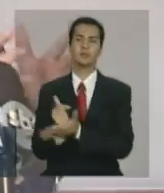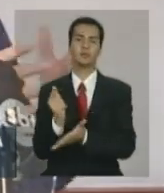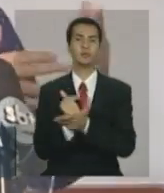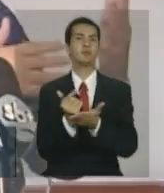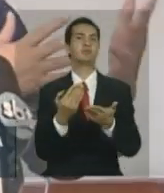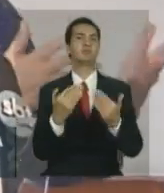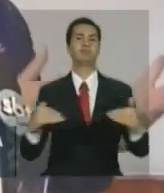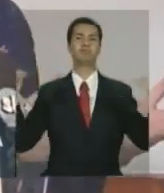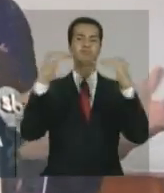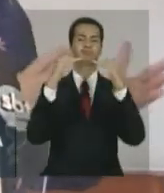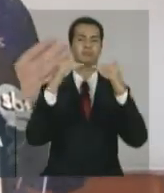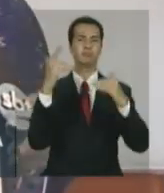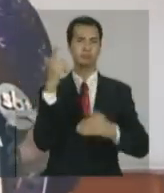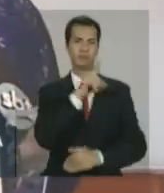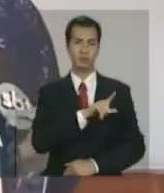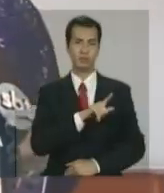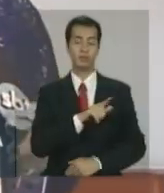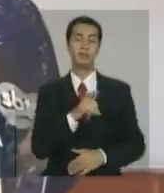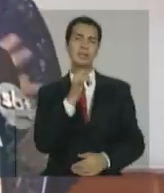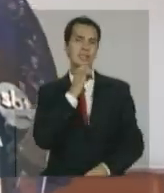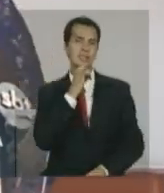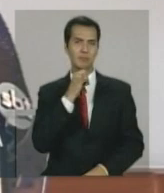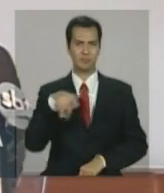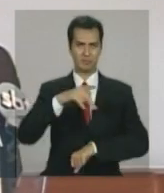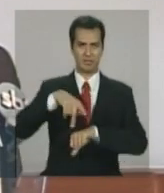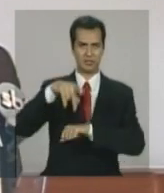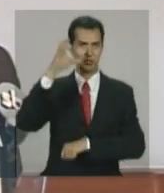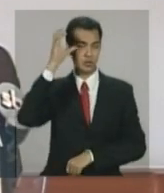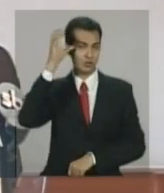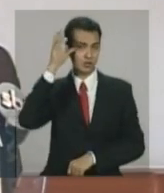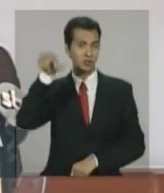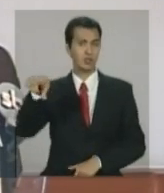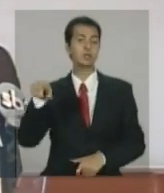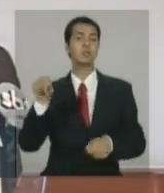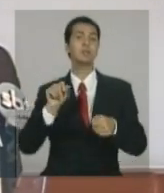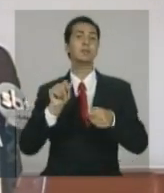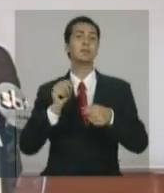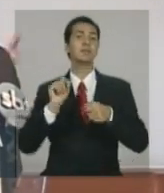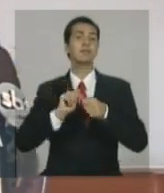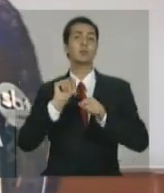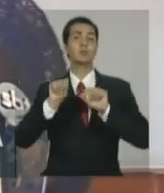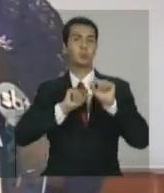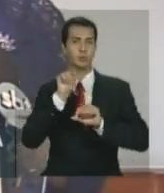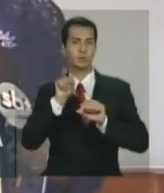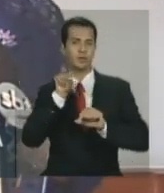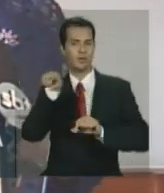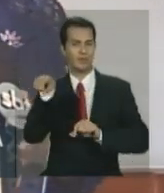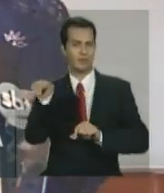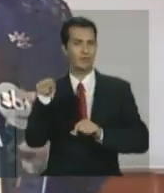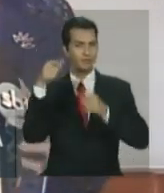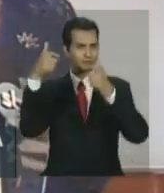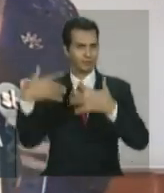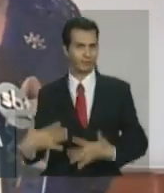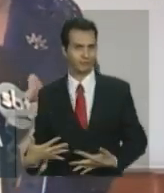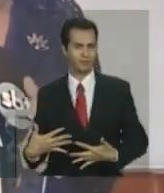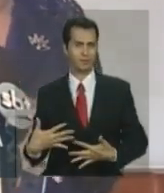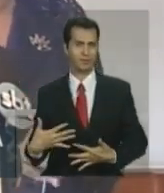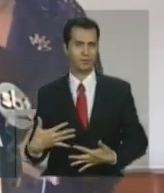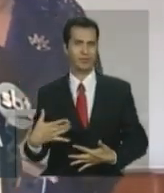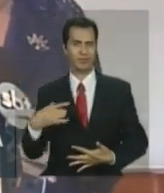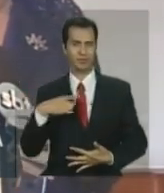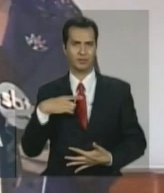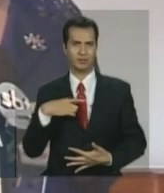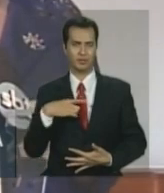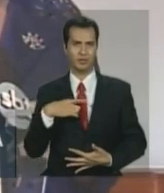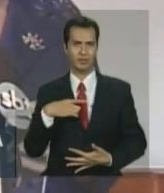outros países, você pode dar o exemplo da China, teria de fazer este movimento que eles definiram no